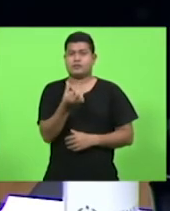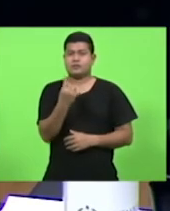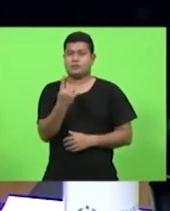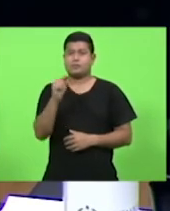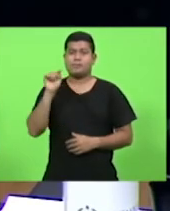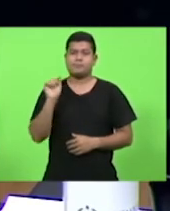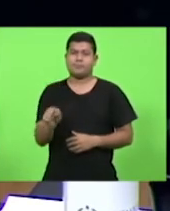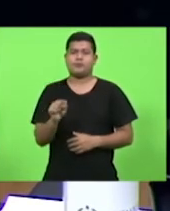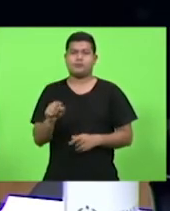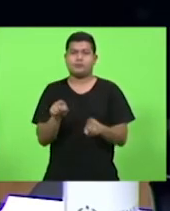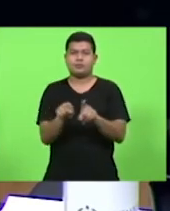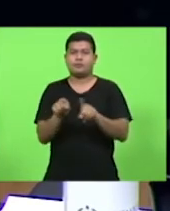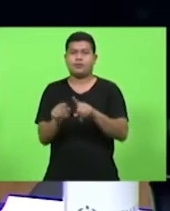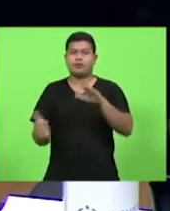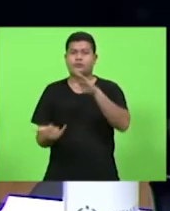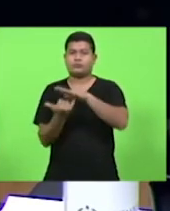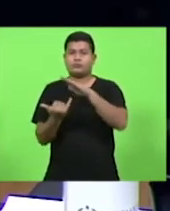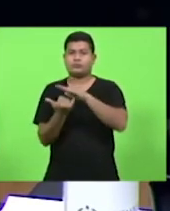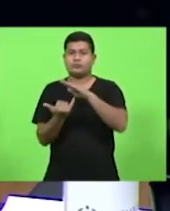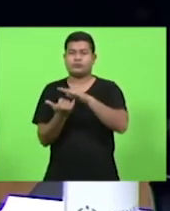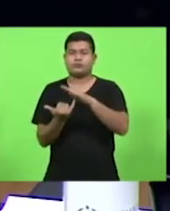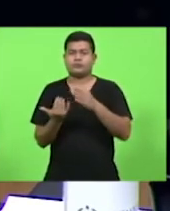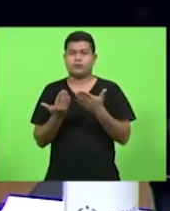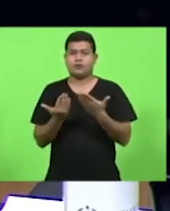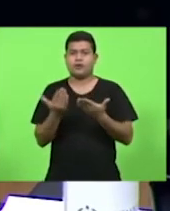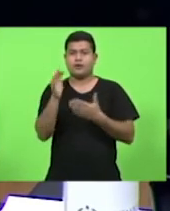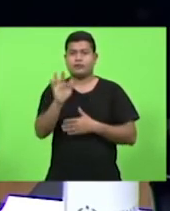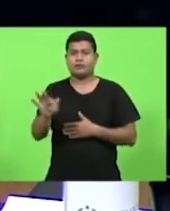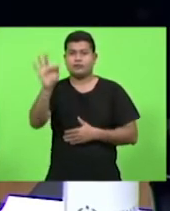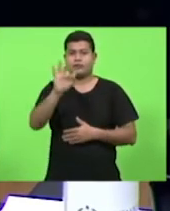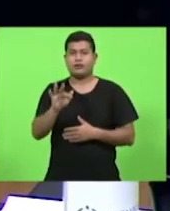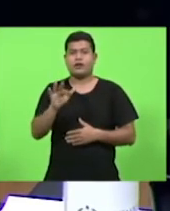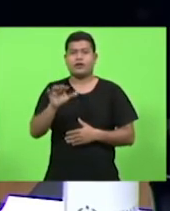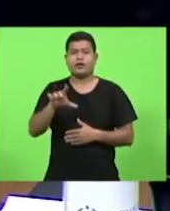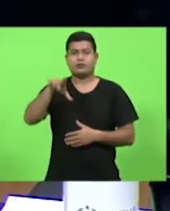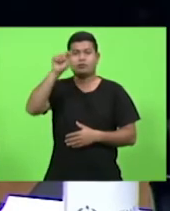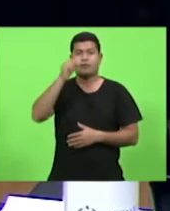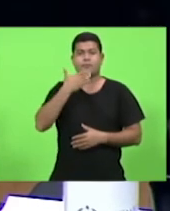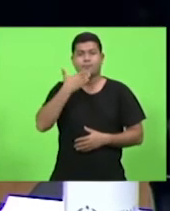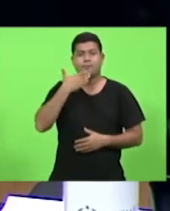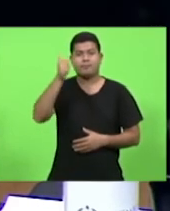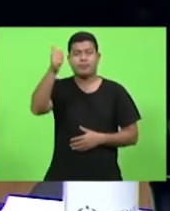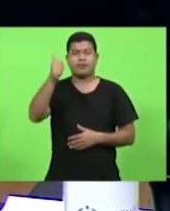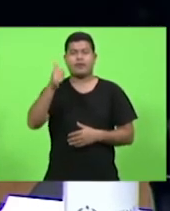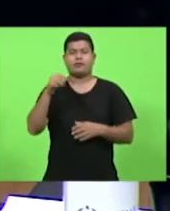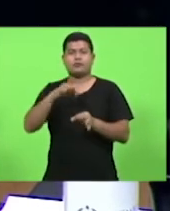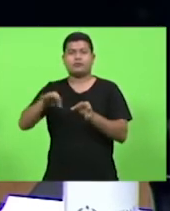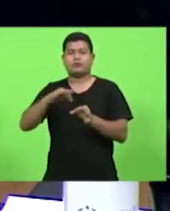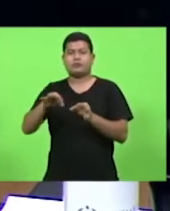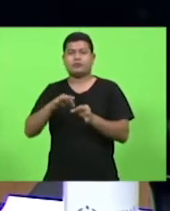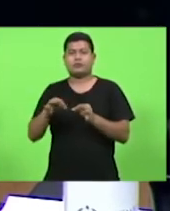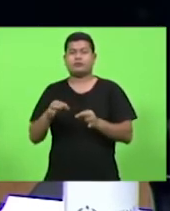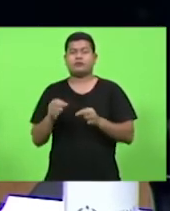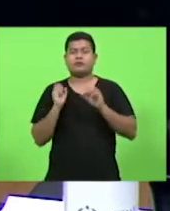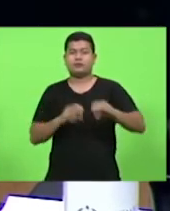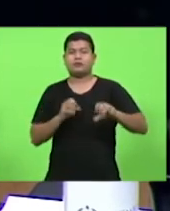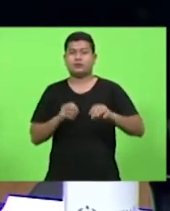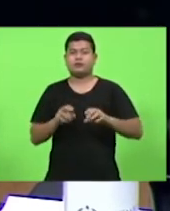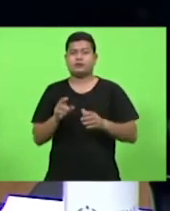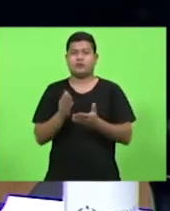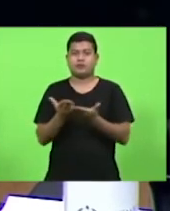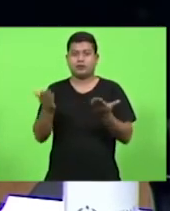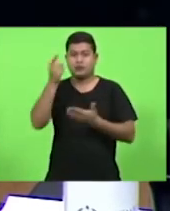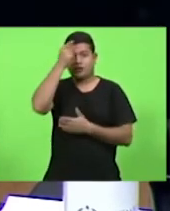Federal de Santa o que acaba de ser eleito a melhor instituição de ensino superior do Brasil